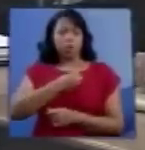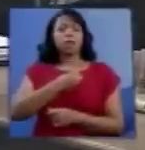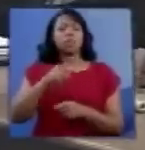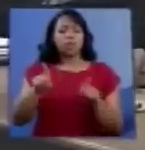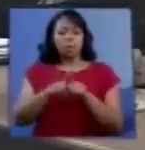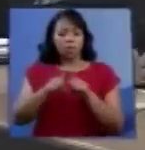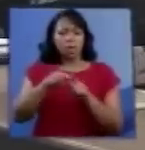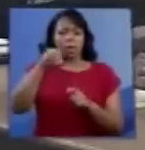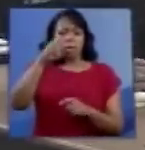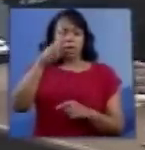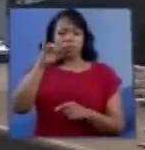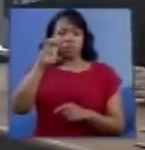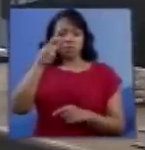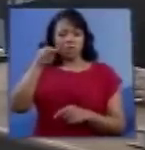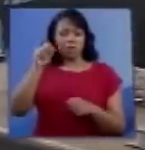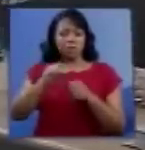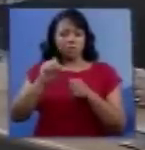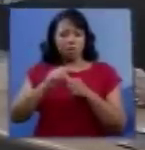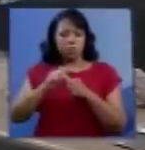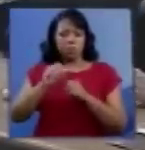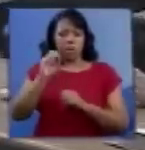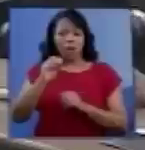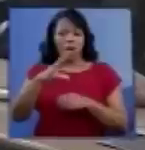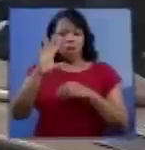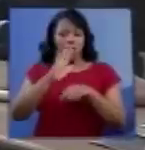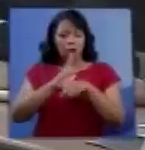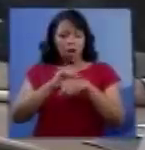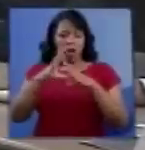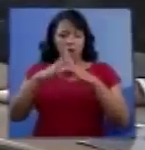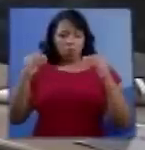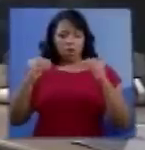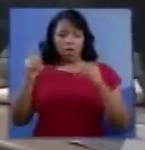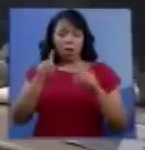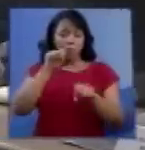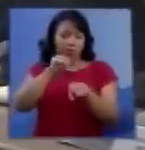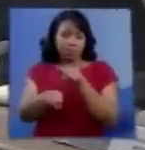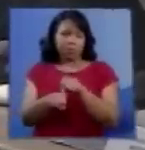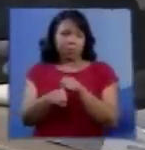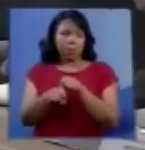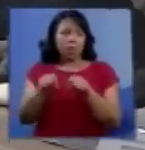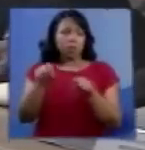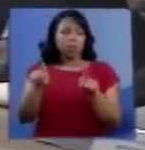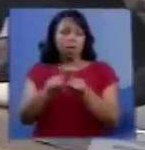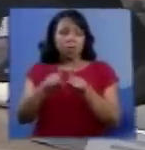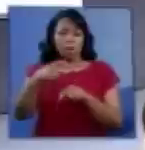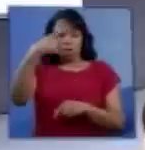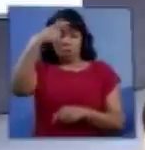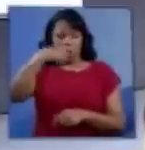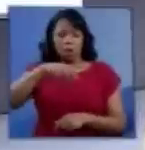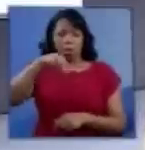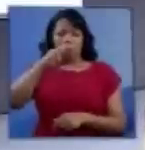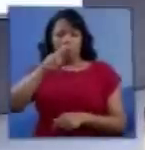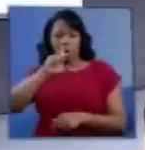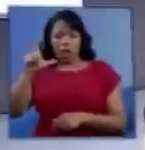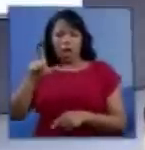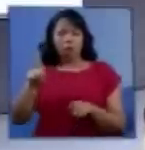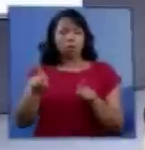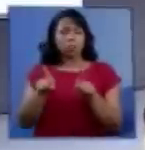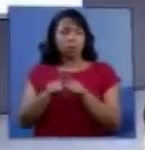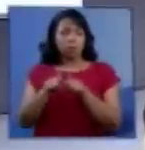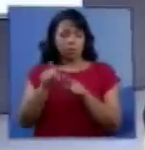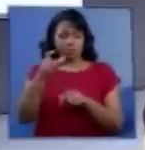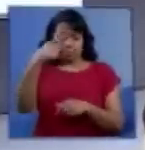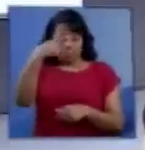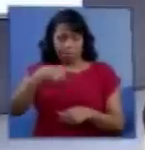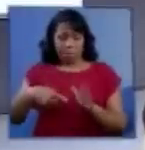feita para curar Não Para Matar toda discussão técnica moral ou jurídica é supérflu